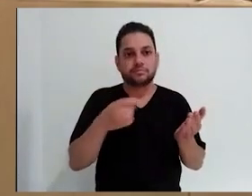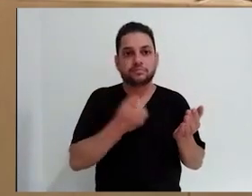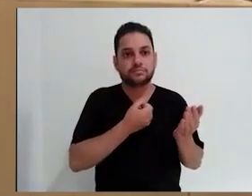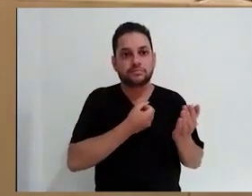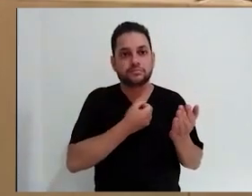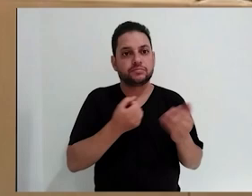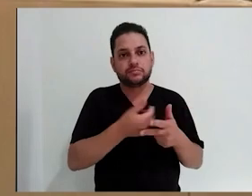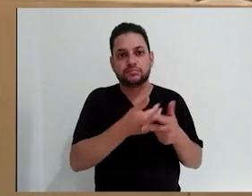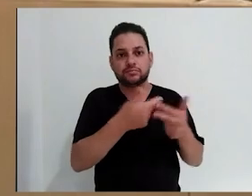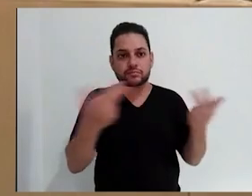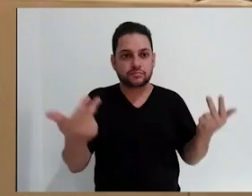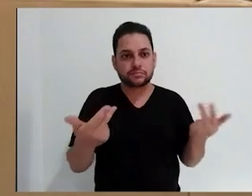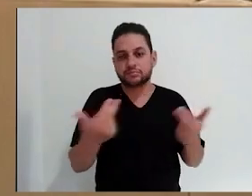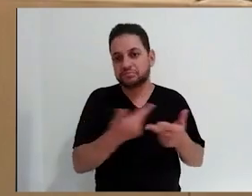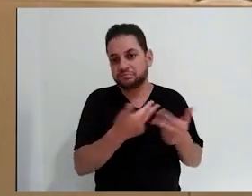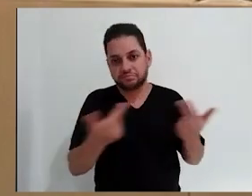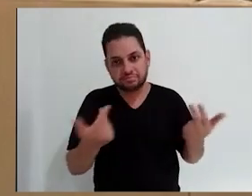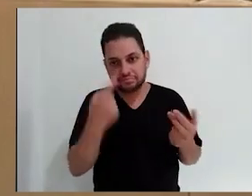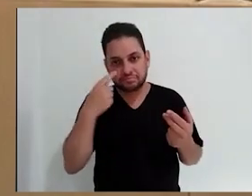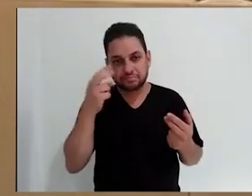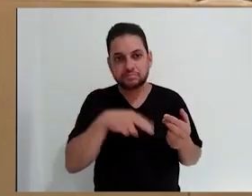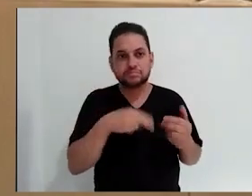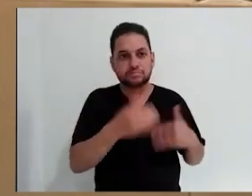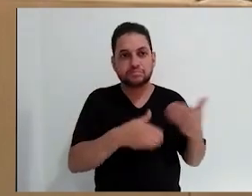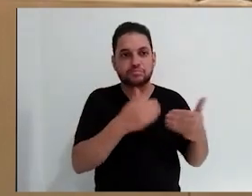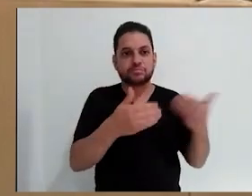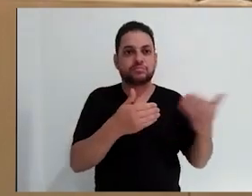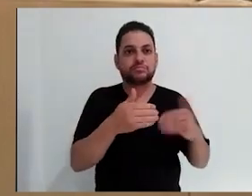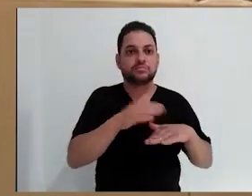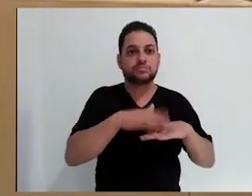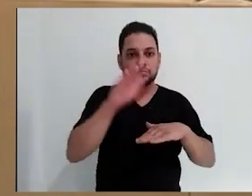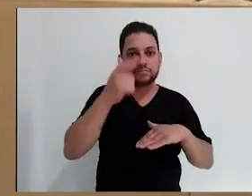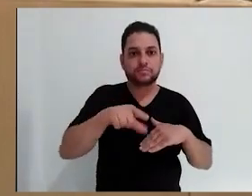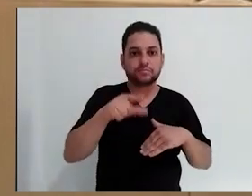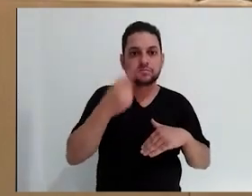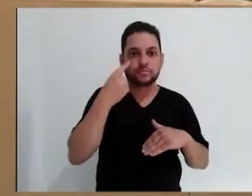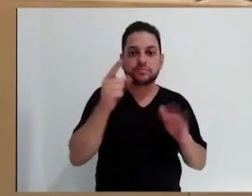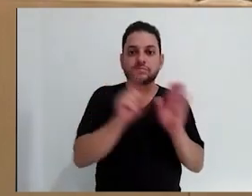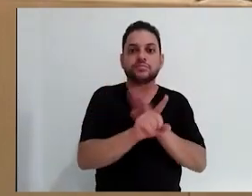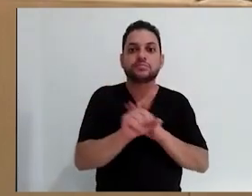do paritário, isso é ótimo, muito bom. Quem mais? Ótimas questões.